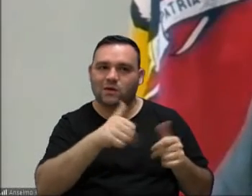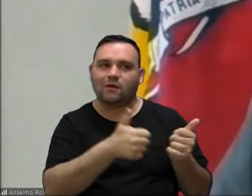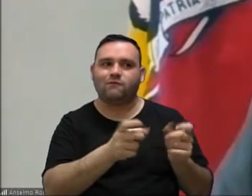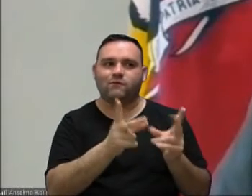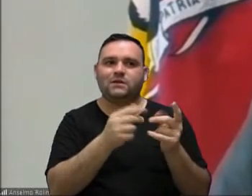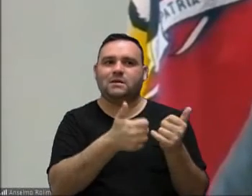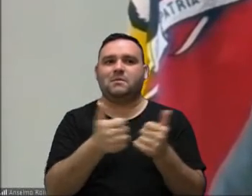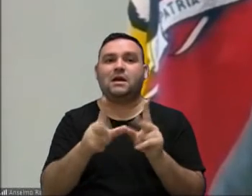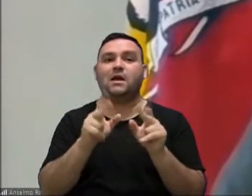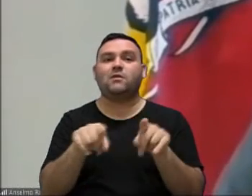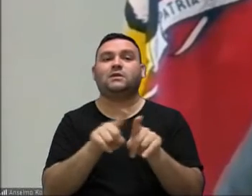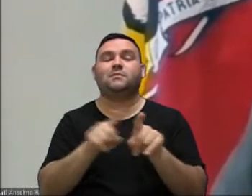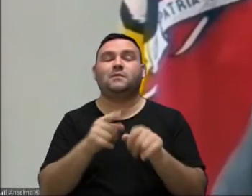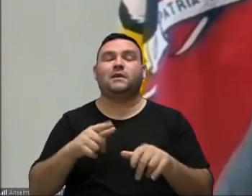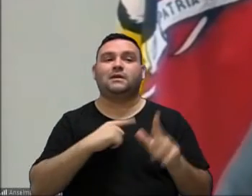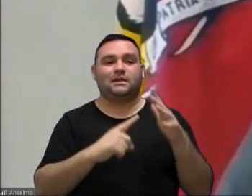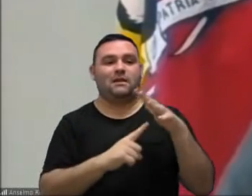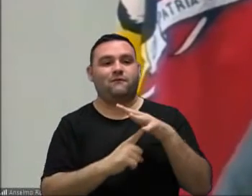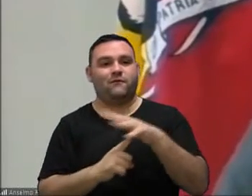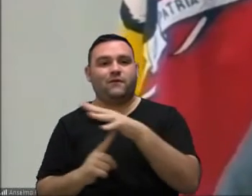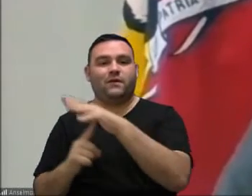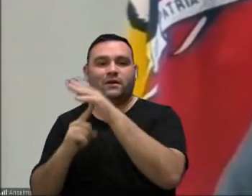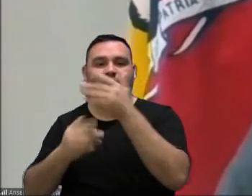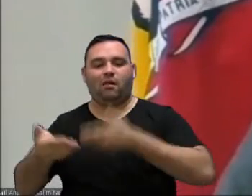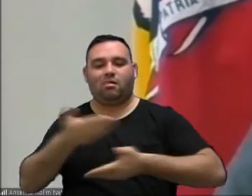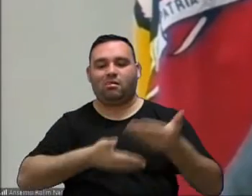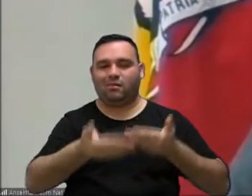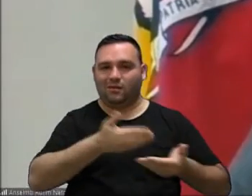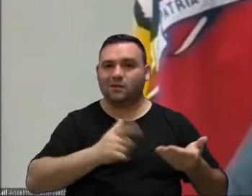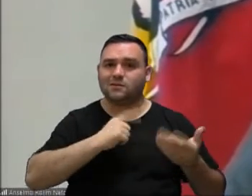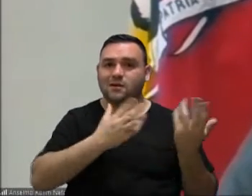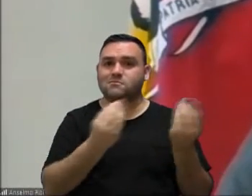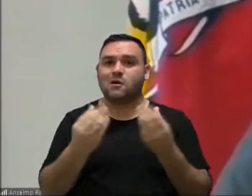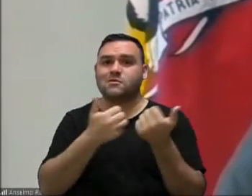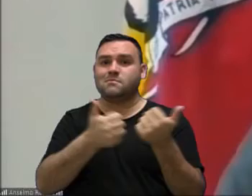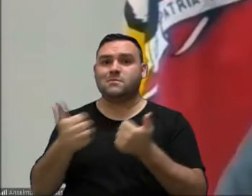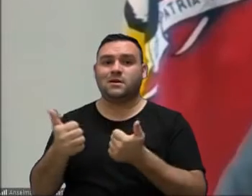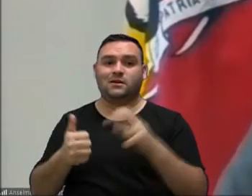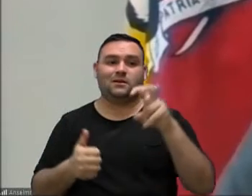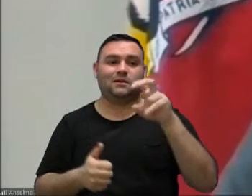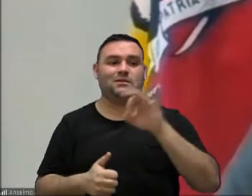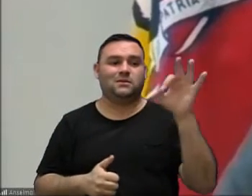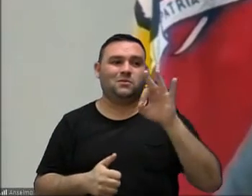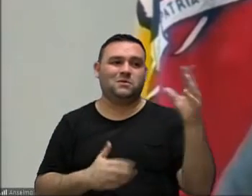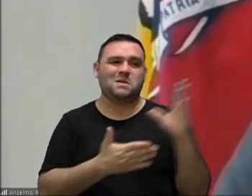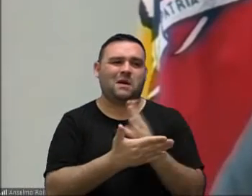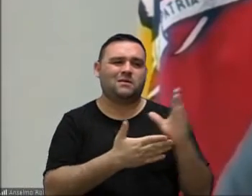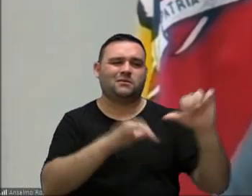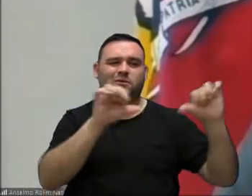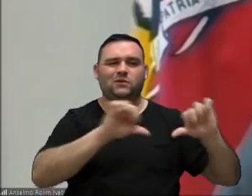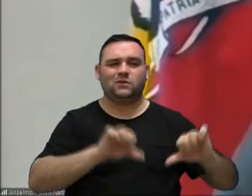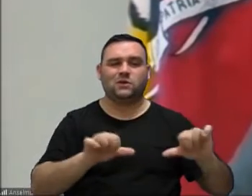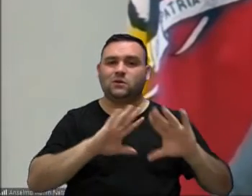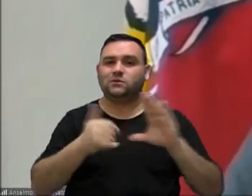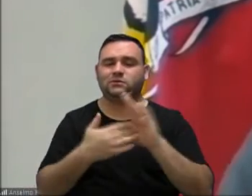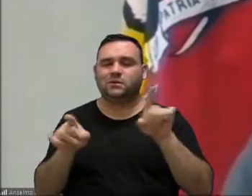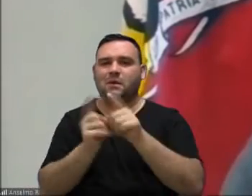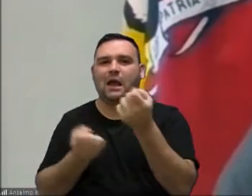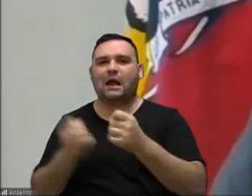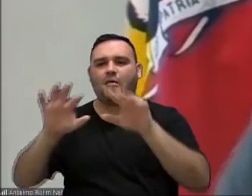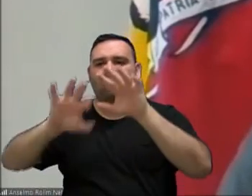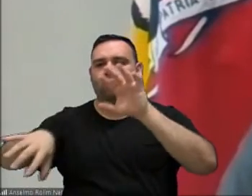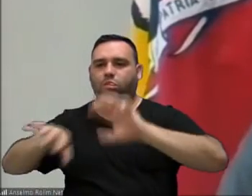é igual na feira da barganha tem muita gente boa na feira da barganha é 5% que não presta os desmanches também